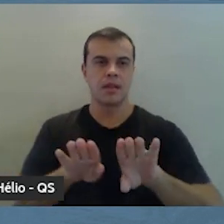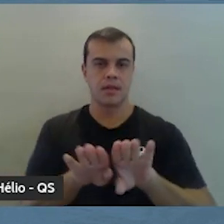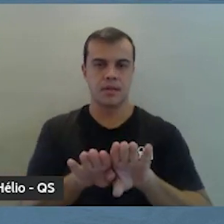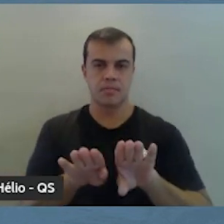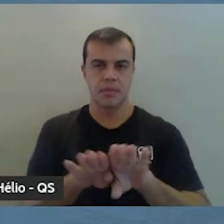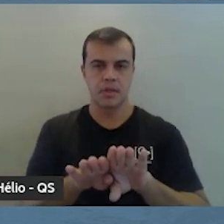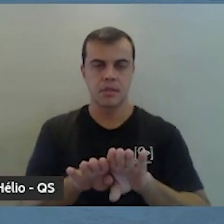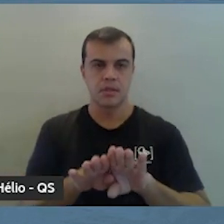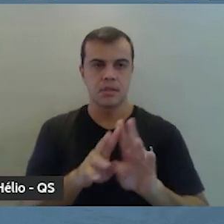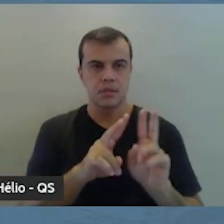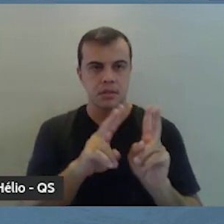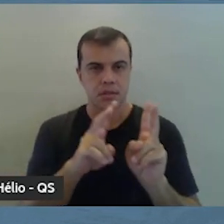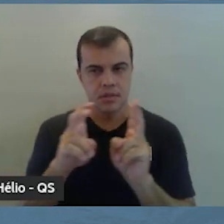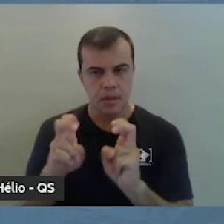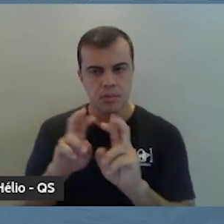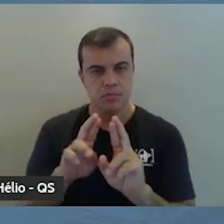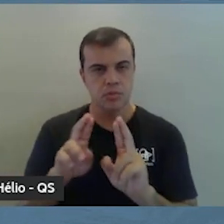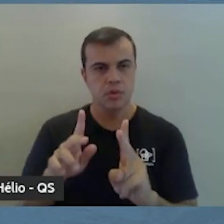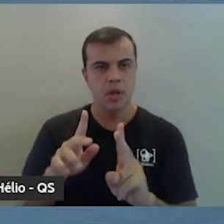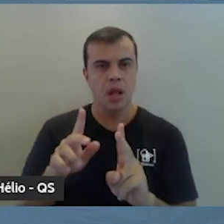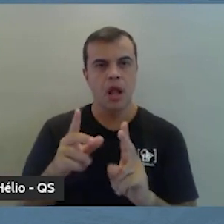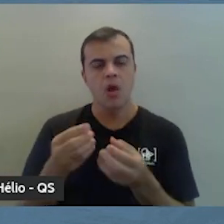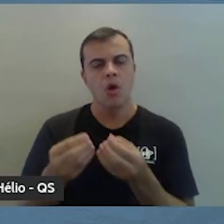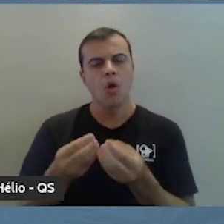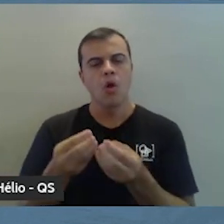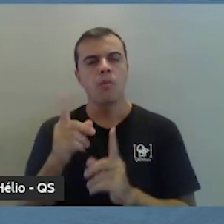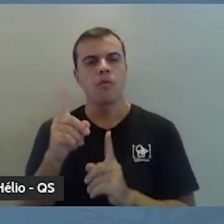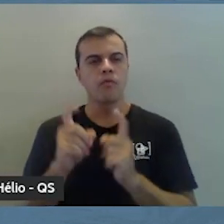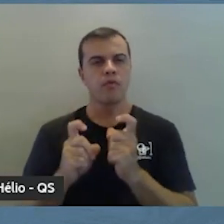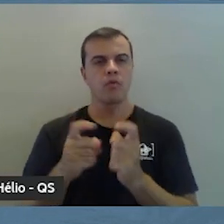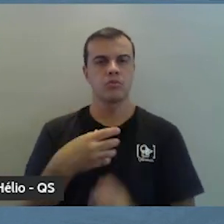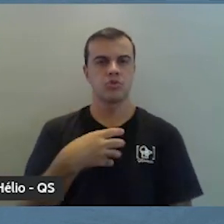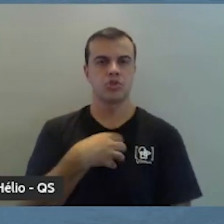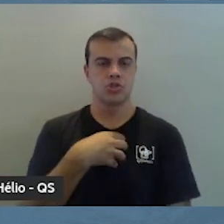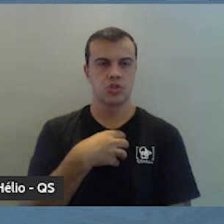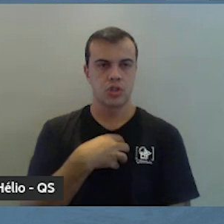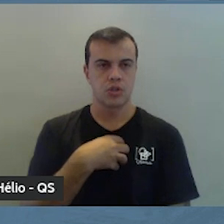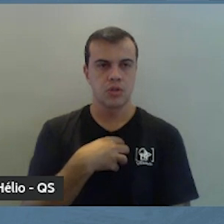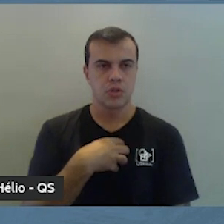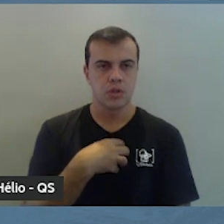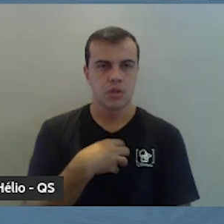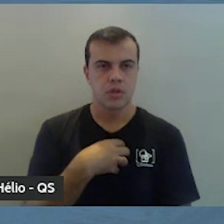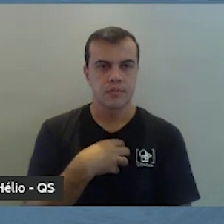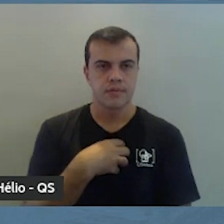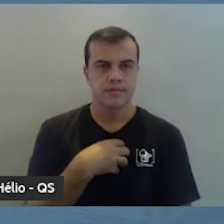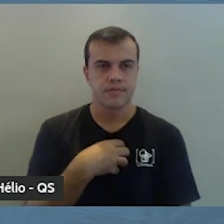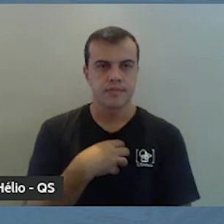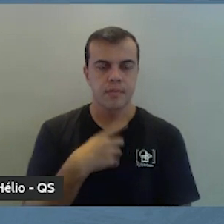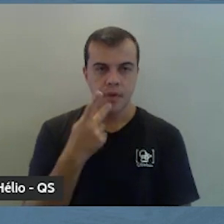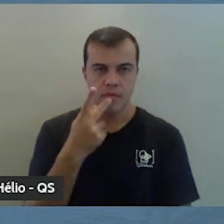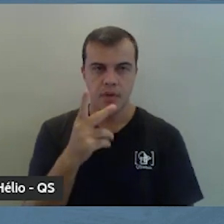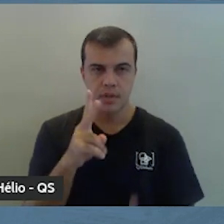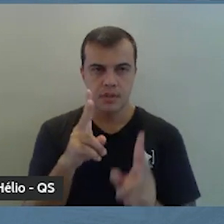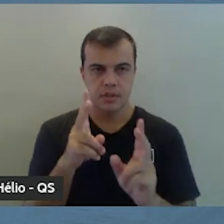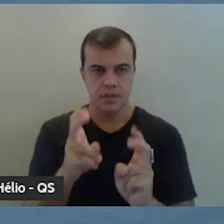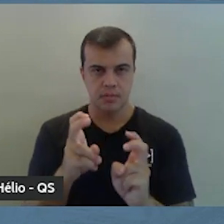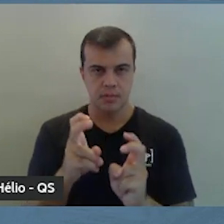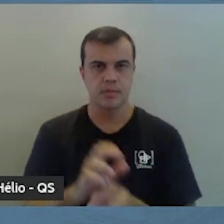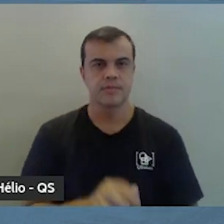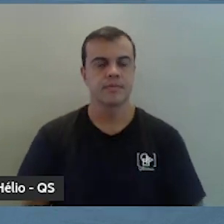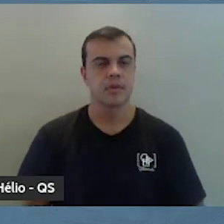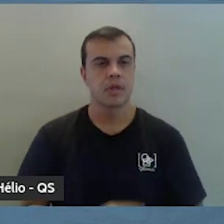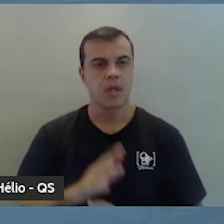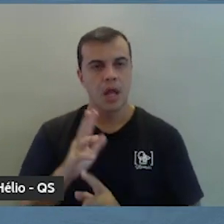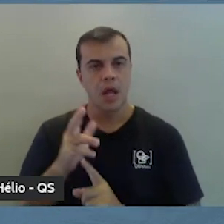com os temas, também com as formas, com a maneira, com o que é chamado de cânon das